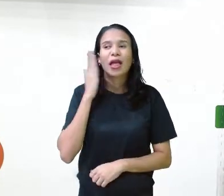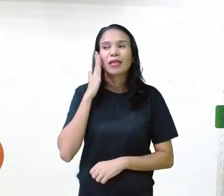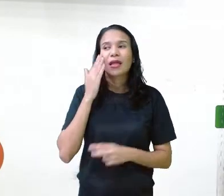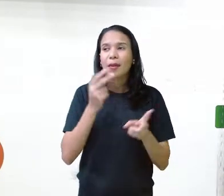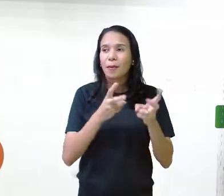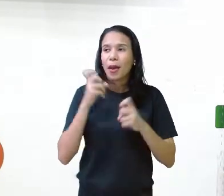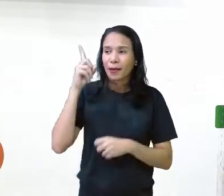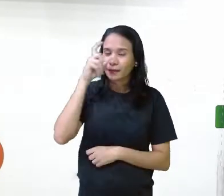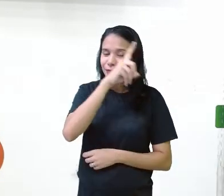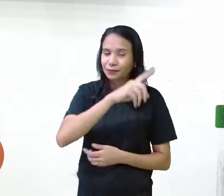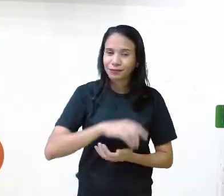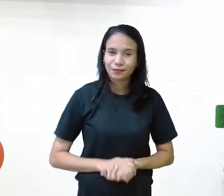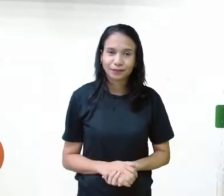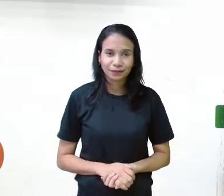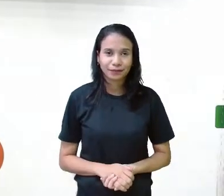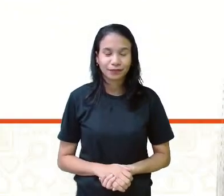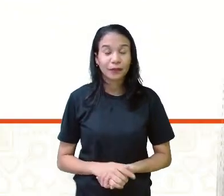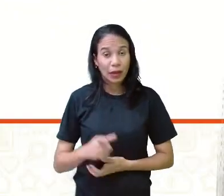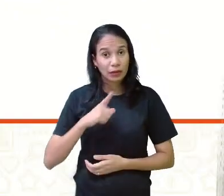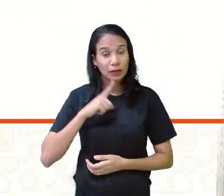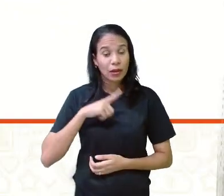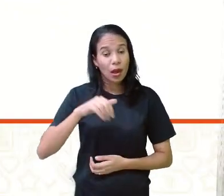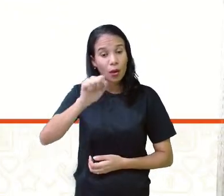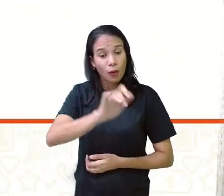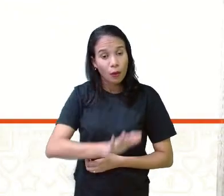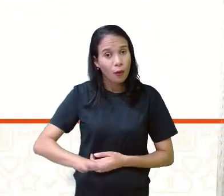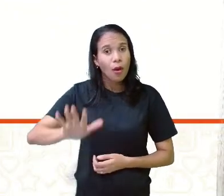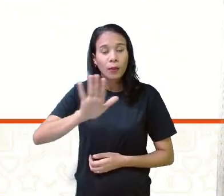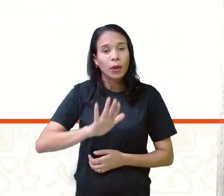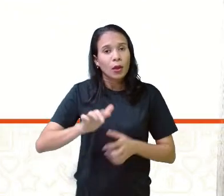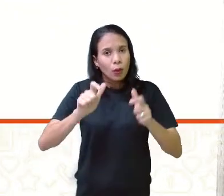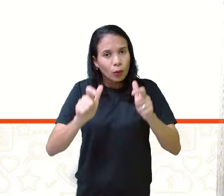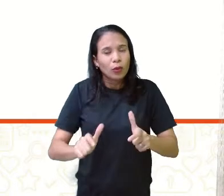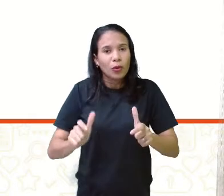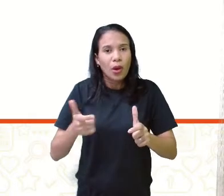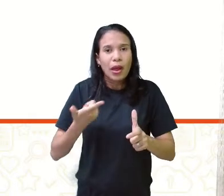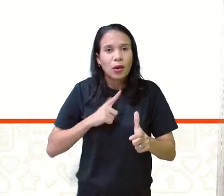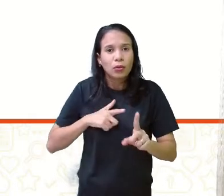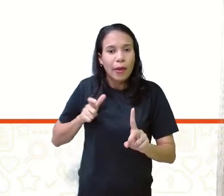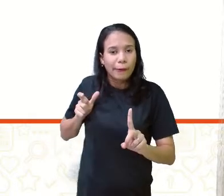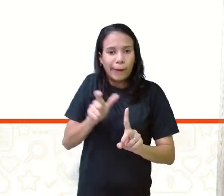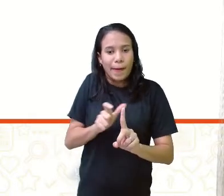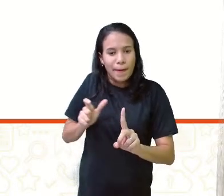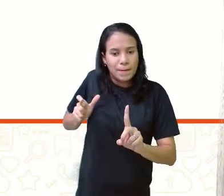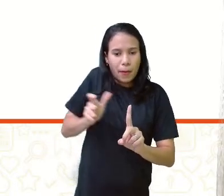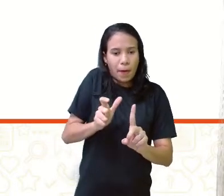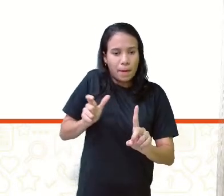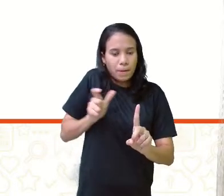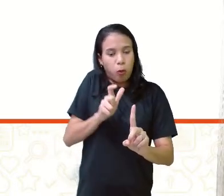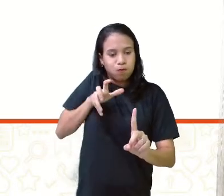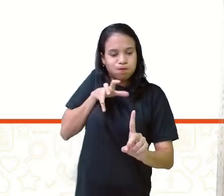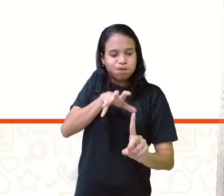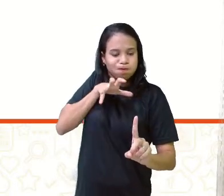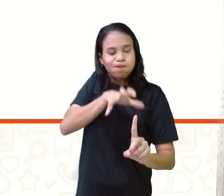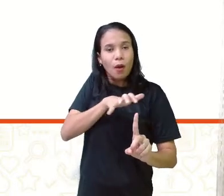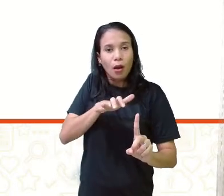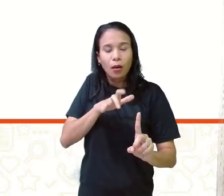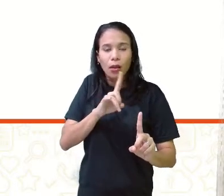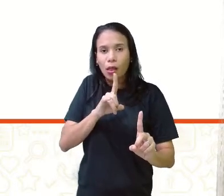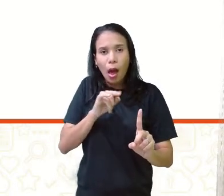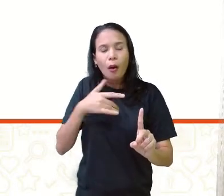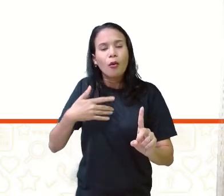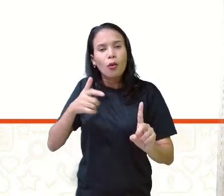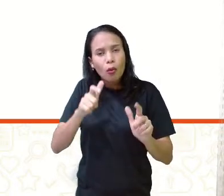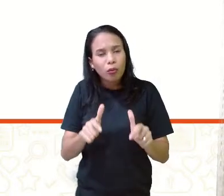dificuldades. Garantir um ambiente sem pressões extremas e exigências demasiadamente